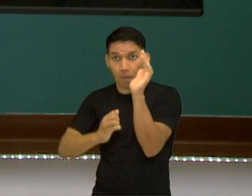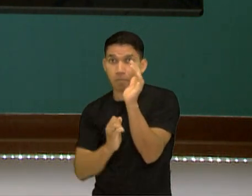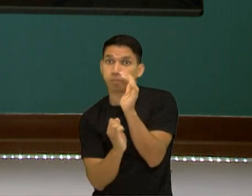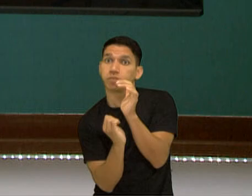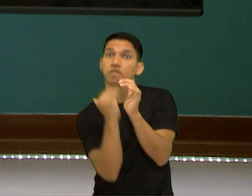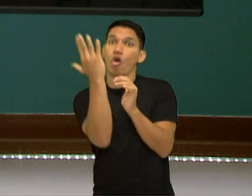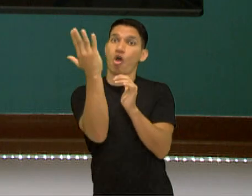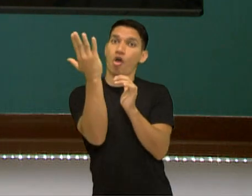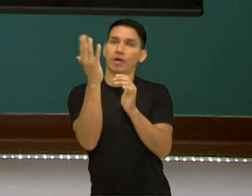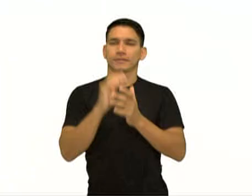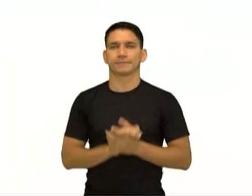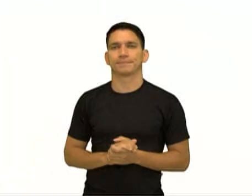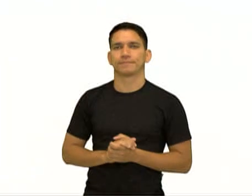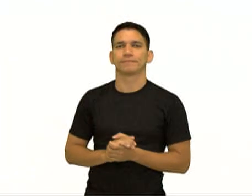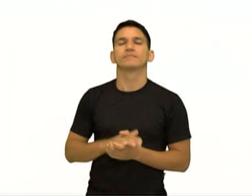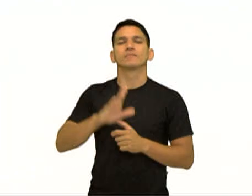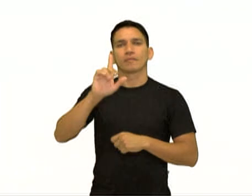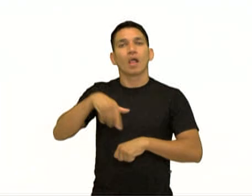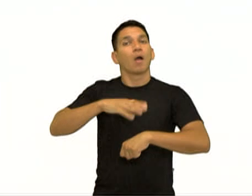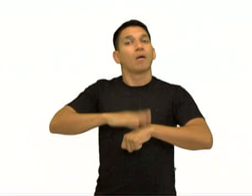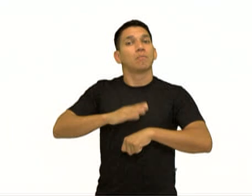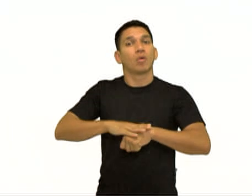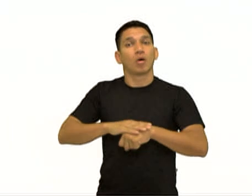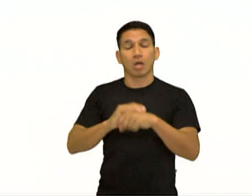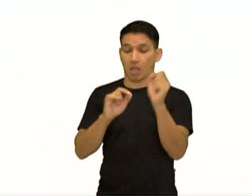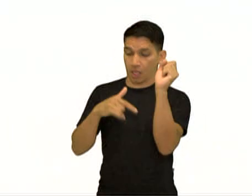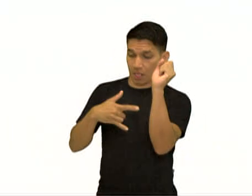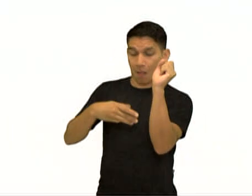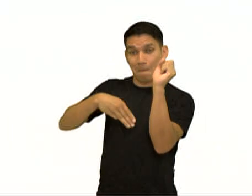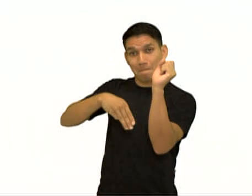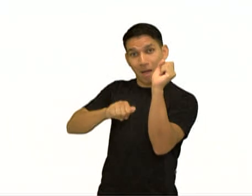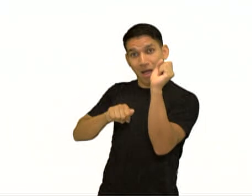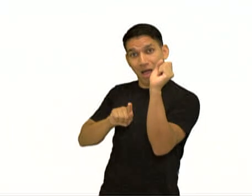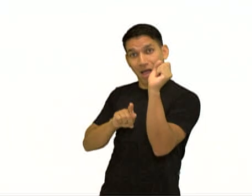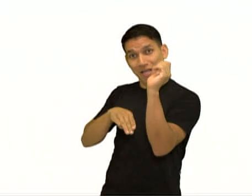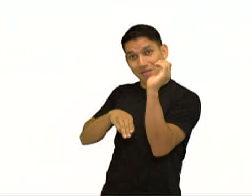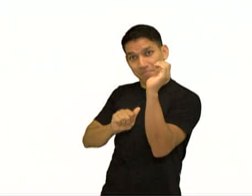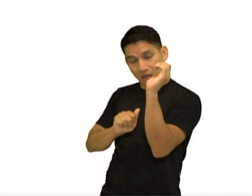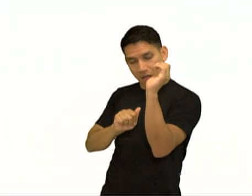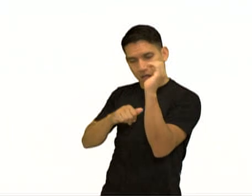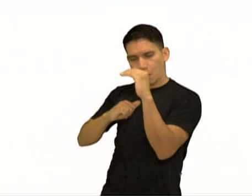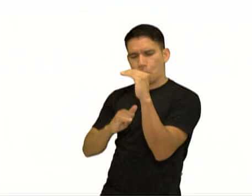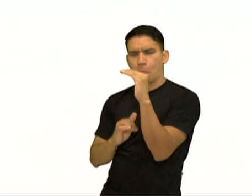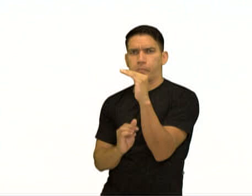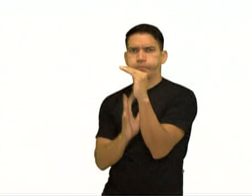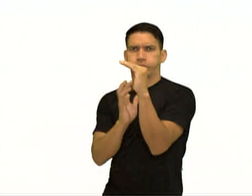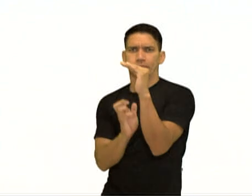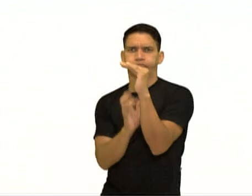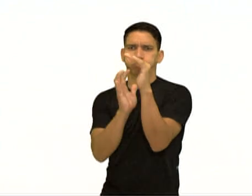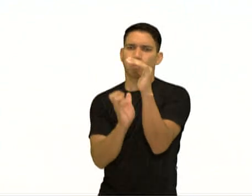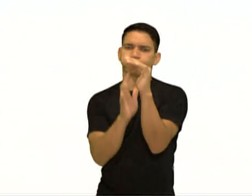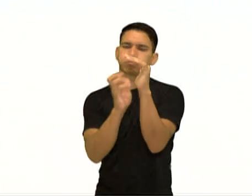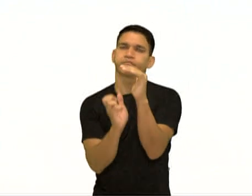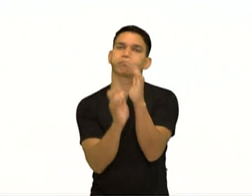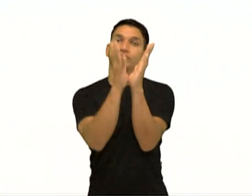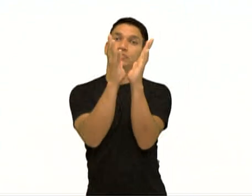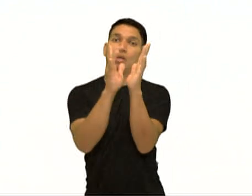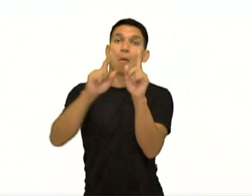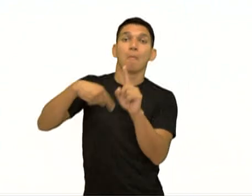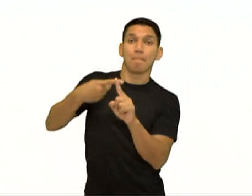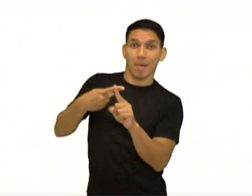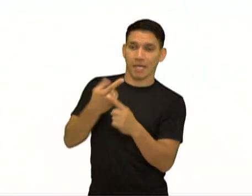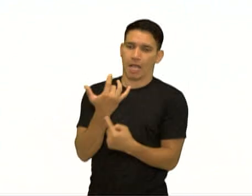superfície. Quando há o quê? O extravasamento do magma em forma de lava, além de gases e fumaça. Então,